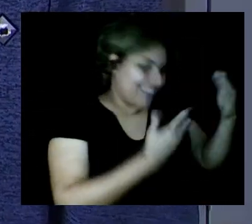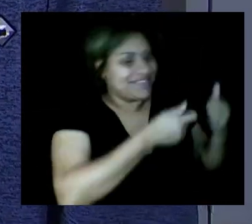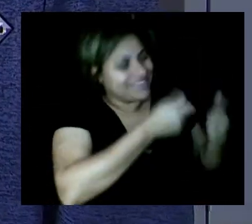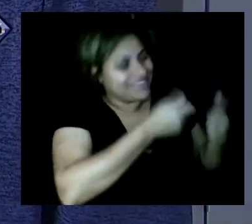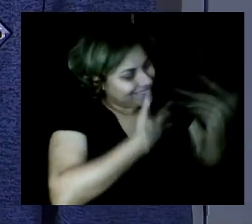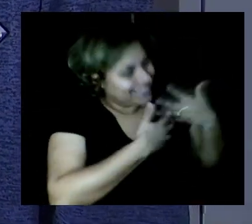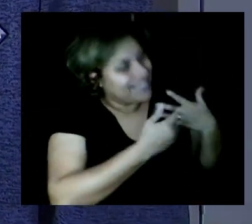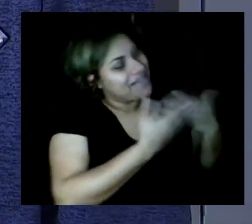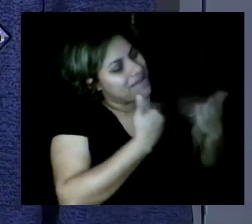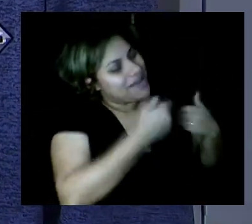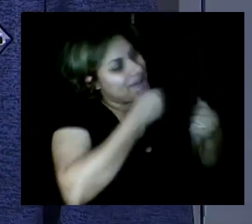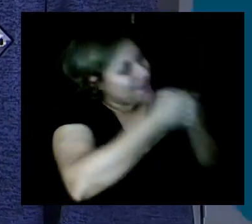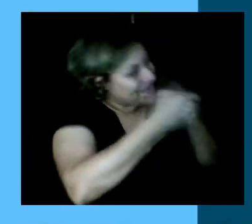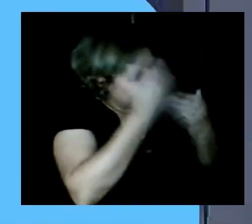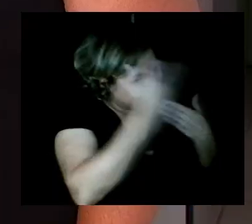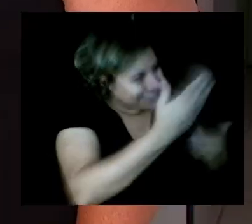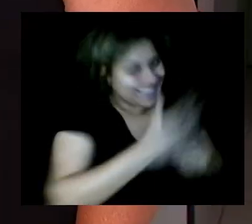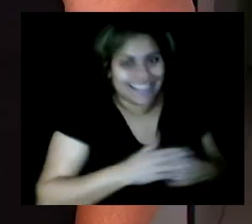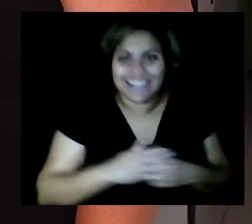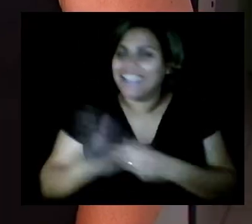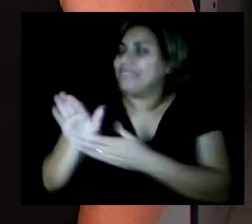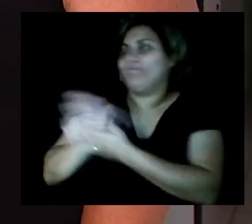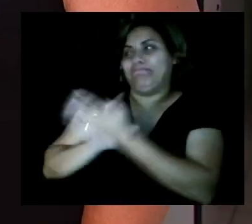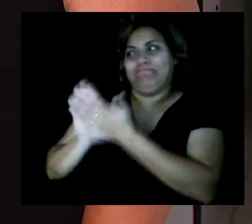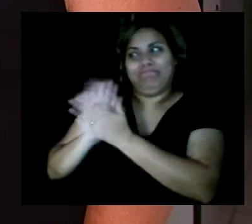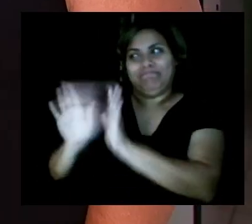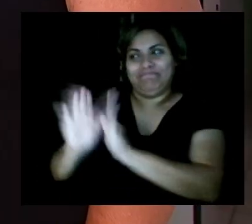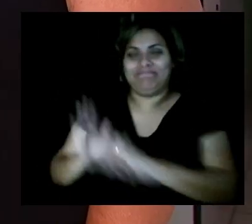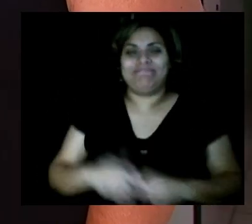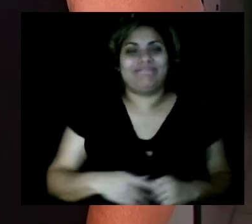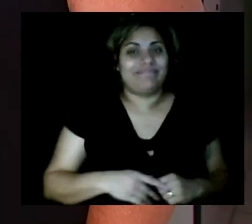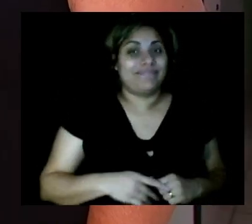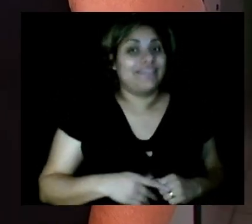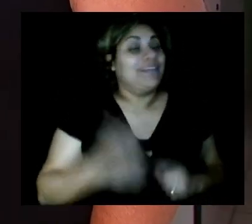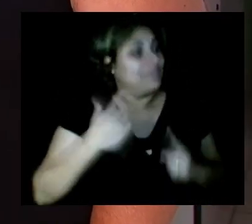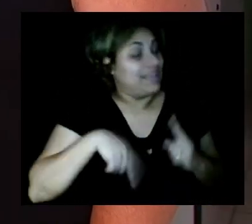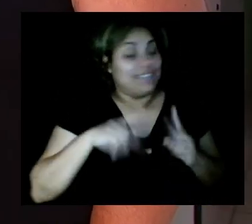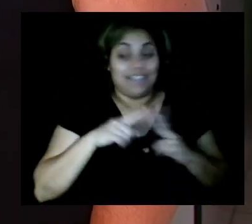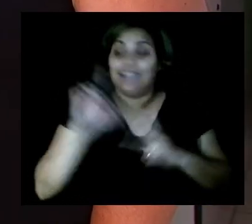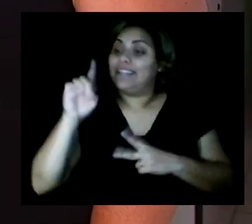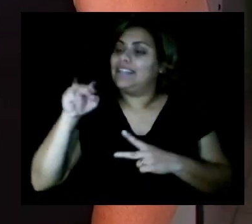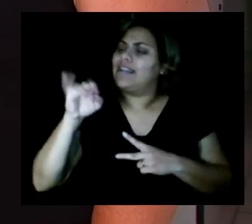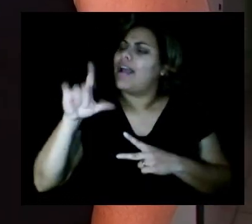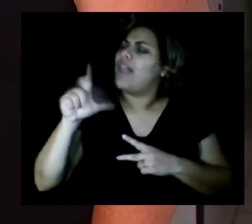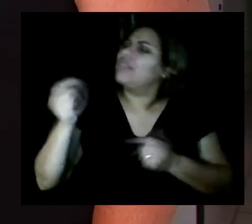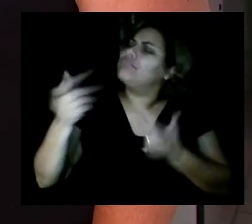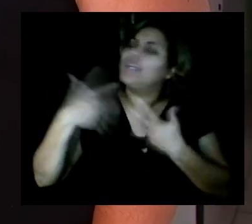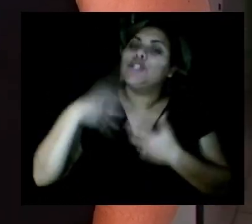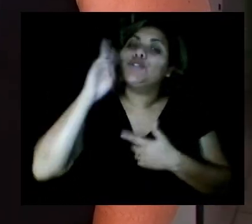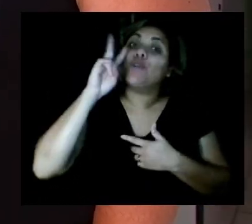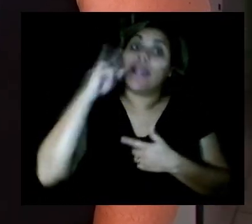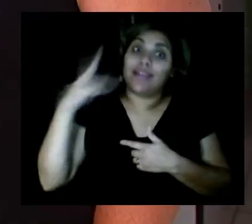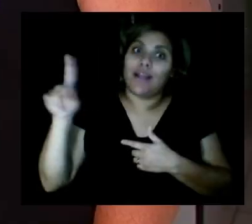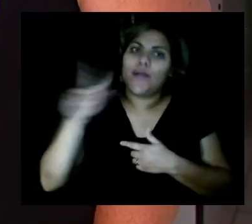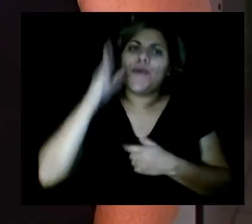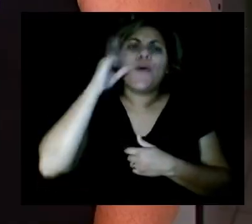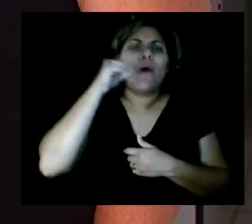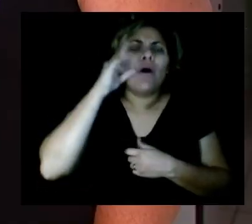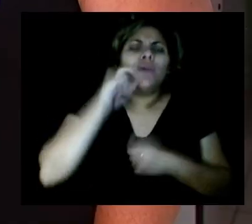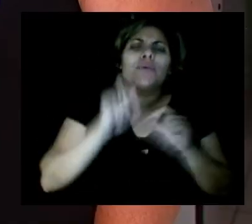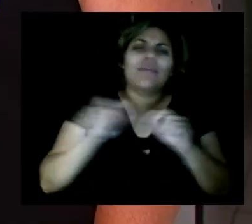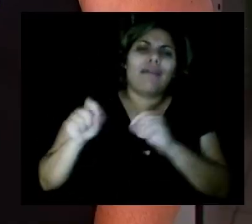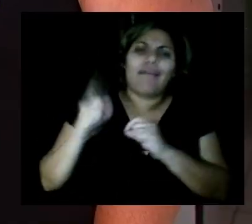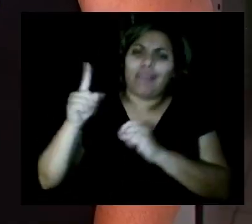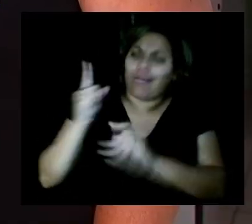entrevista. Ou nada. A Daniela tem uma história curiosa que, através do diagnóstico do filho, acabou descobrindo que o